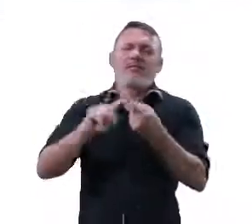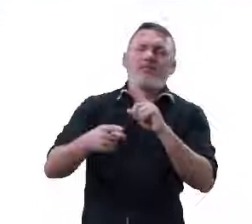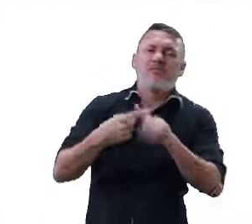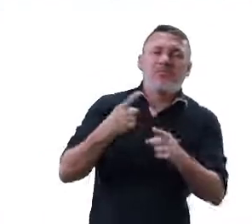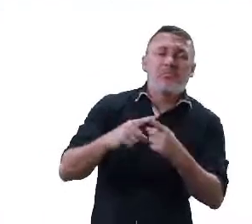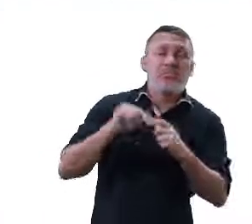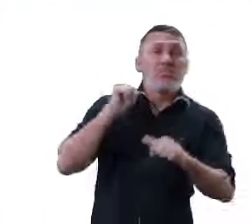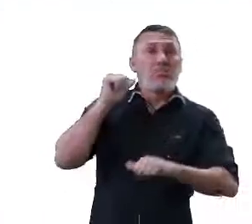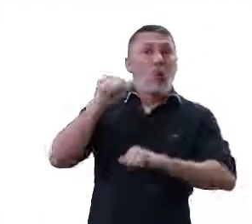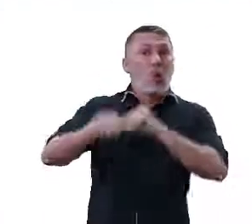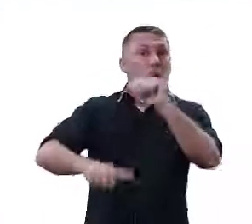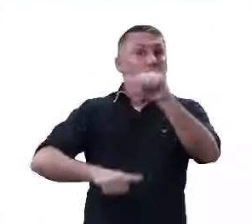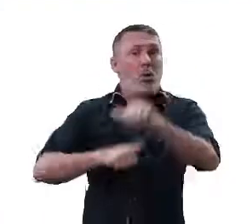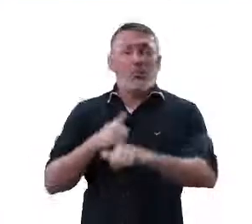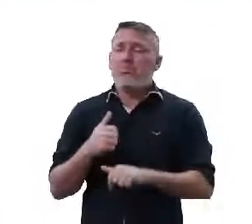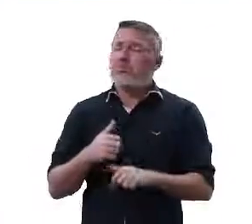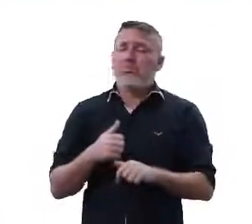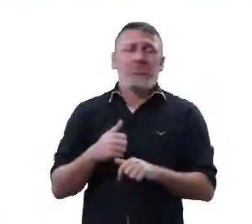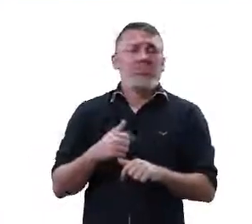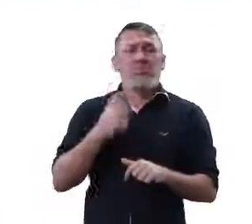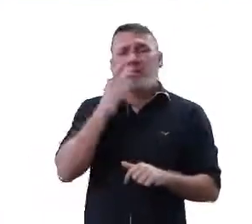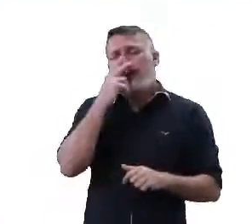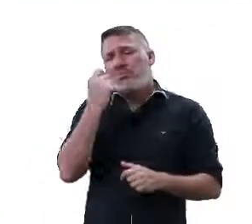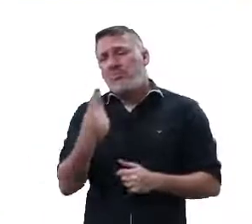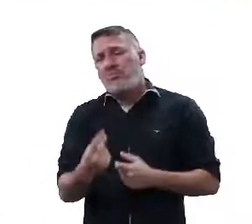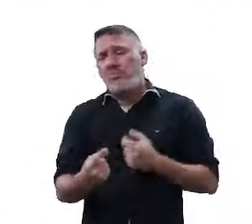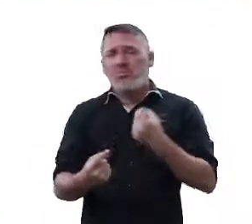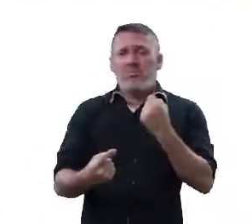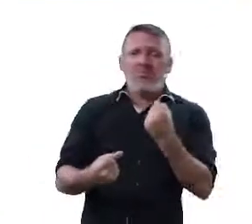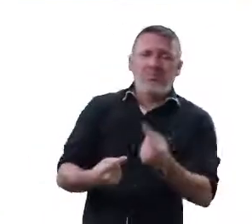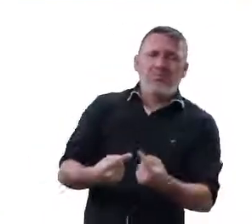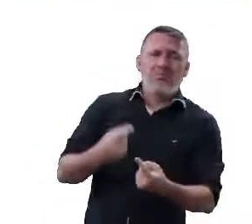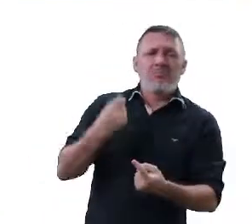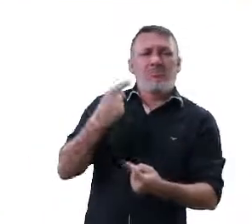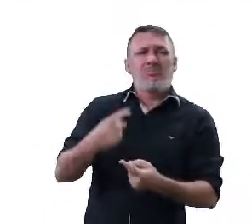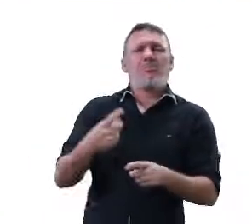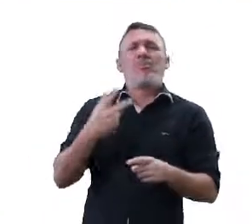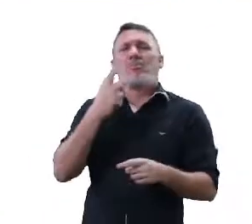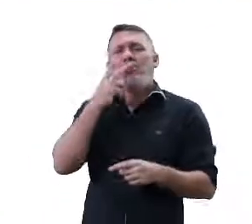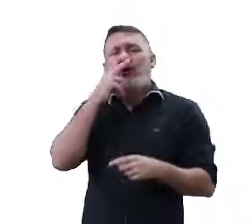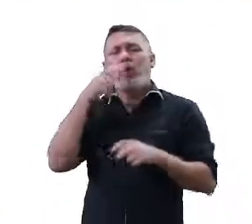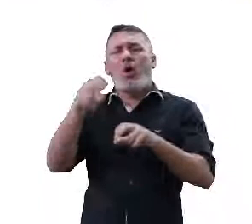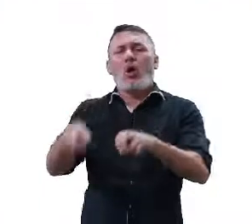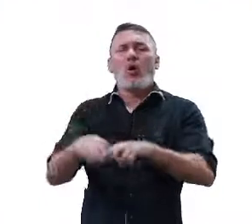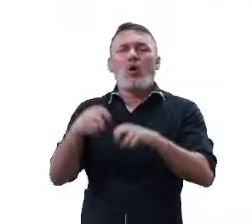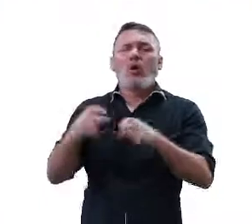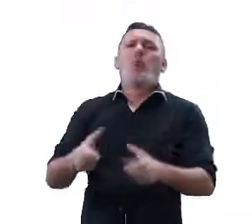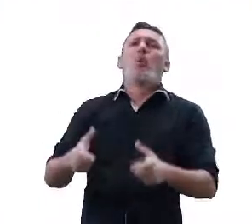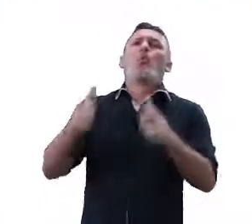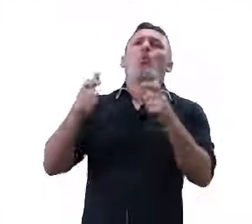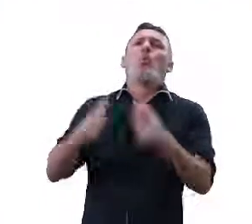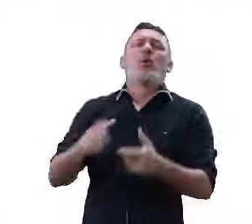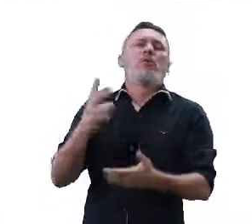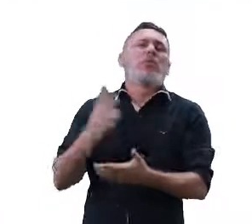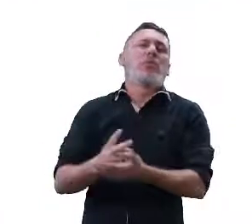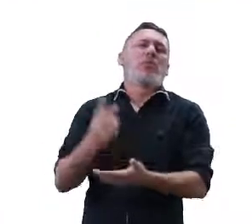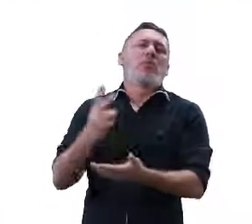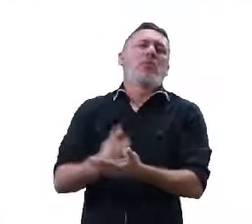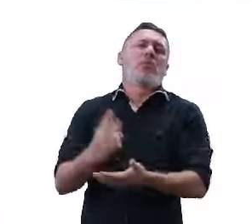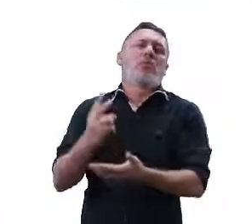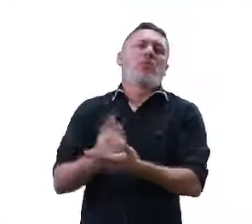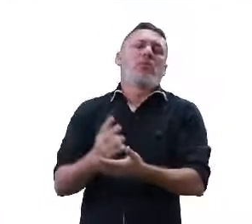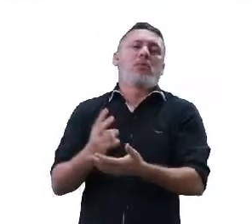praticamente imperceptíveis, né? Demoram gerações e mais gerações para que hajam essas mudanças. Diferente, por exemplo, de uma